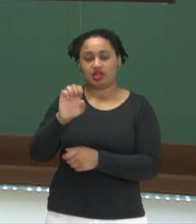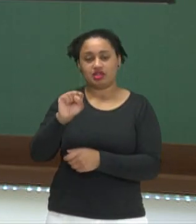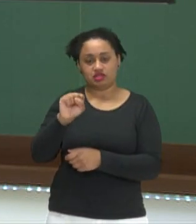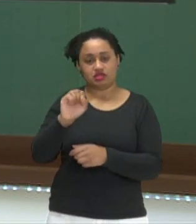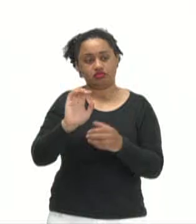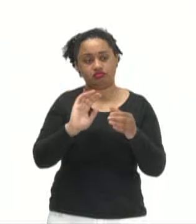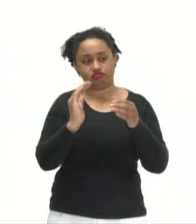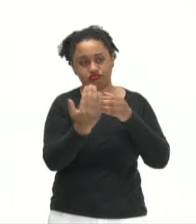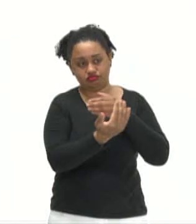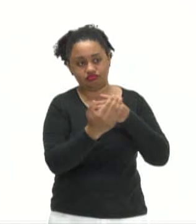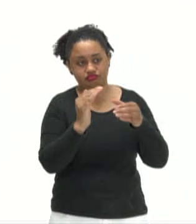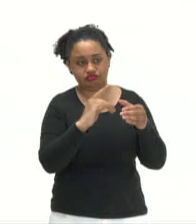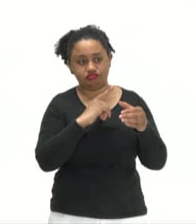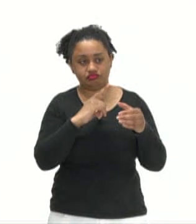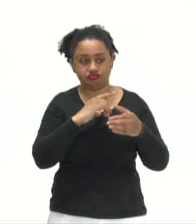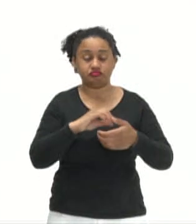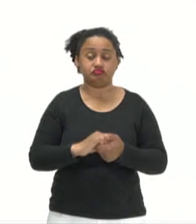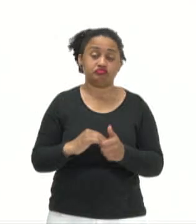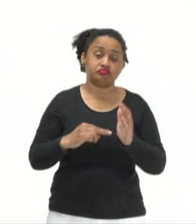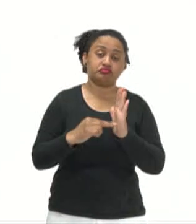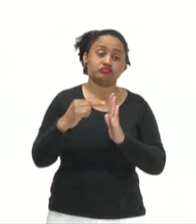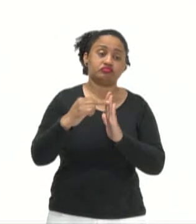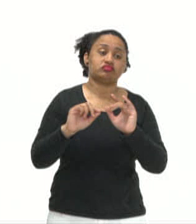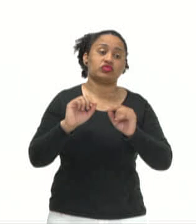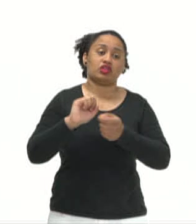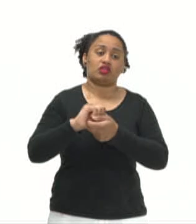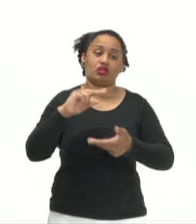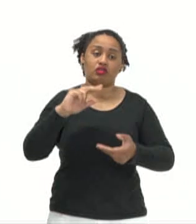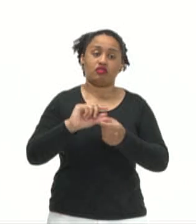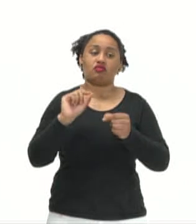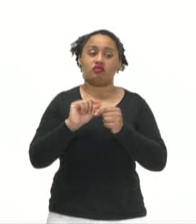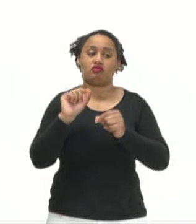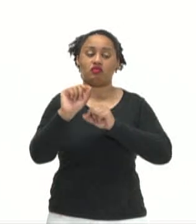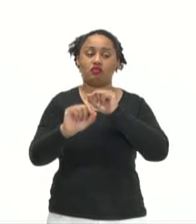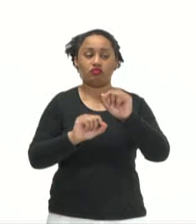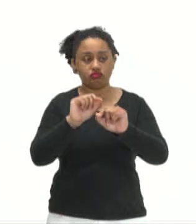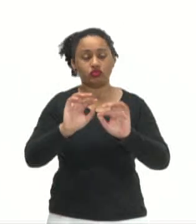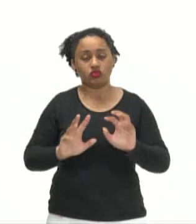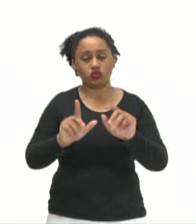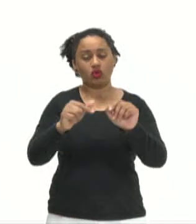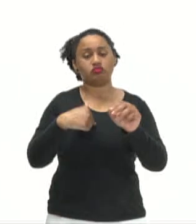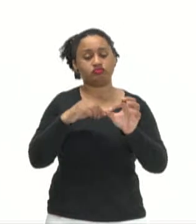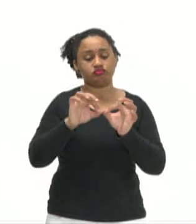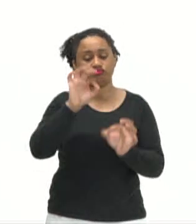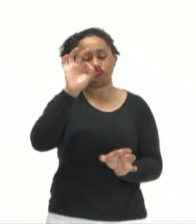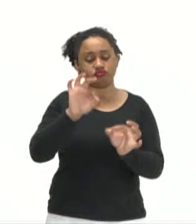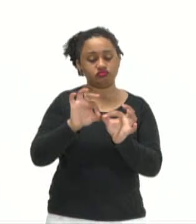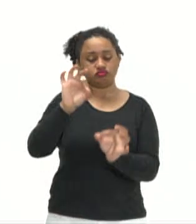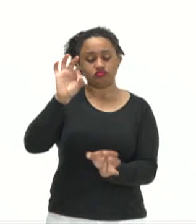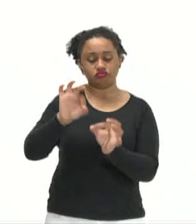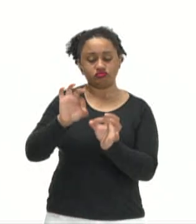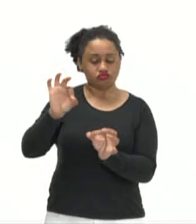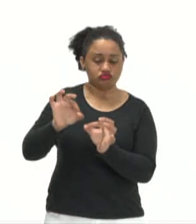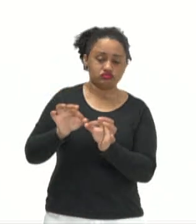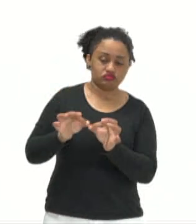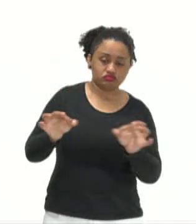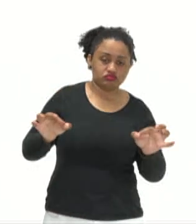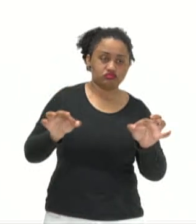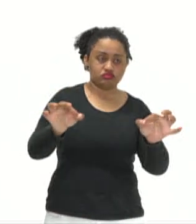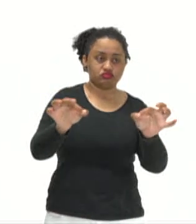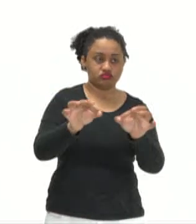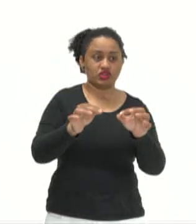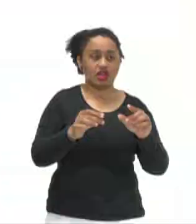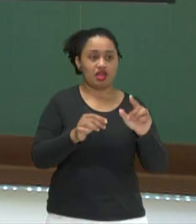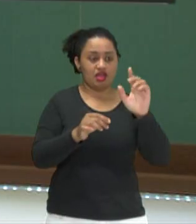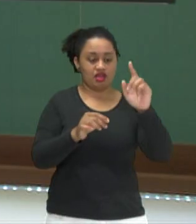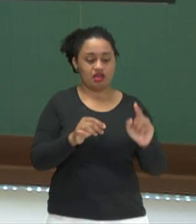tem. Chamamos de prisma, então, um poliedro formado por todos os segmentos de reta paralelo a R. Então,